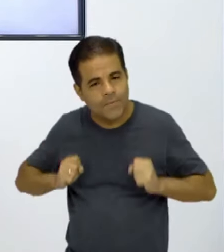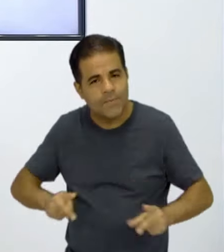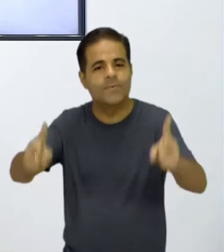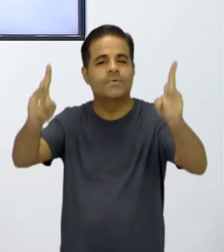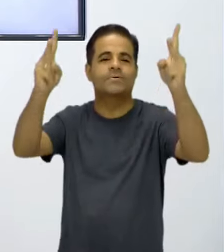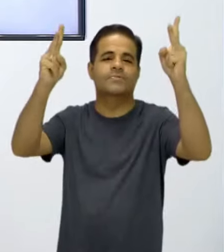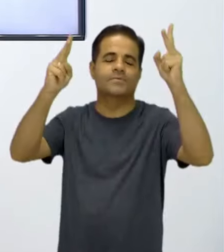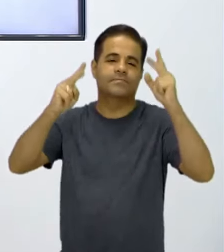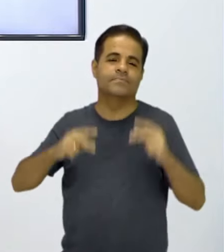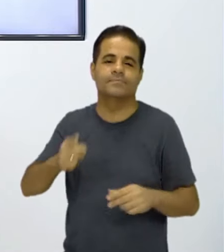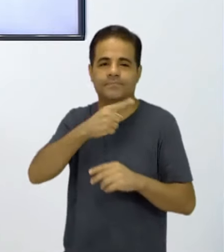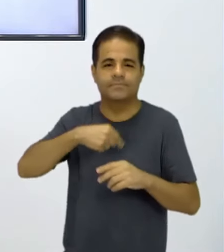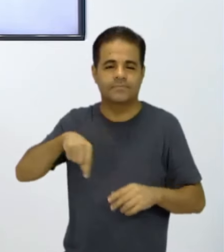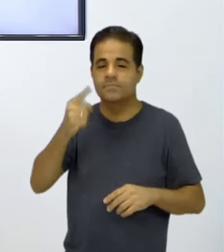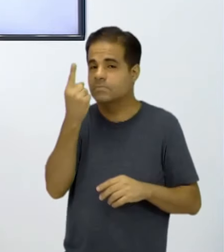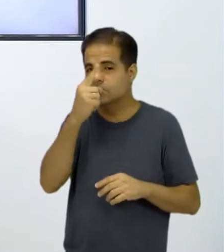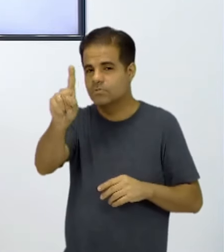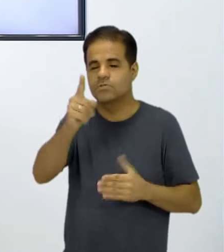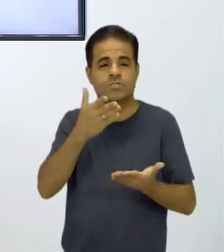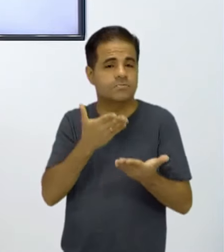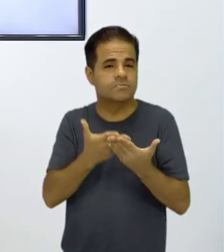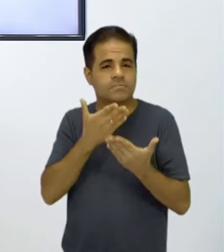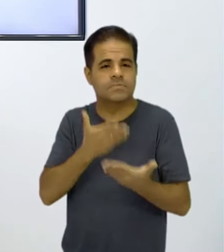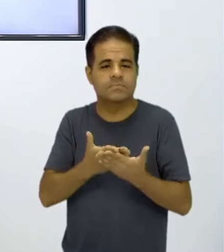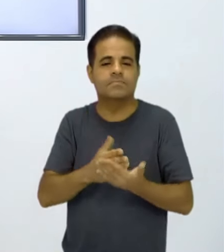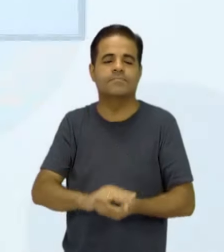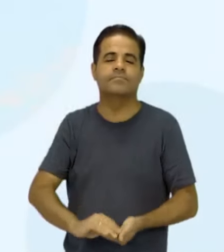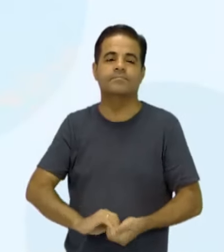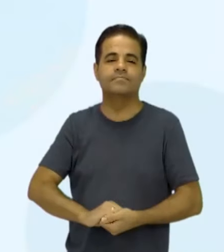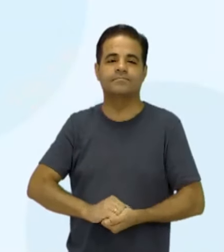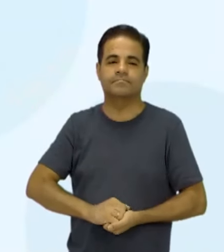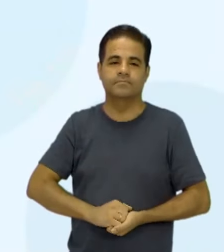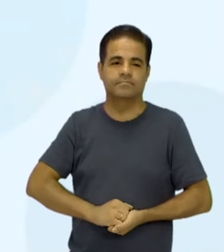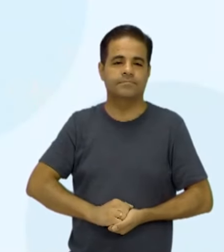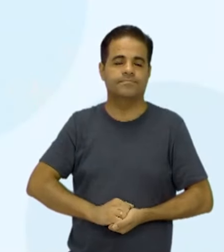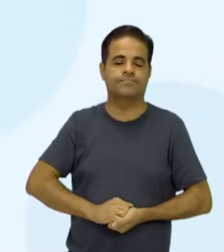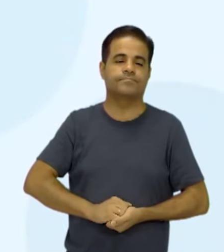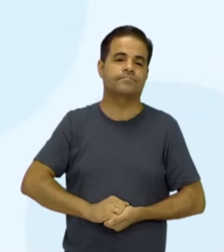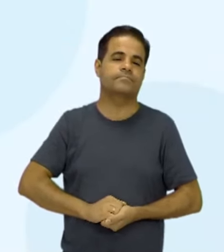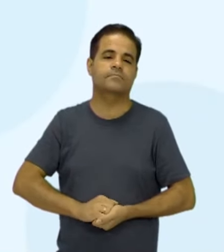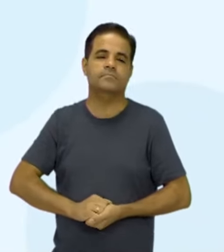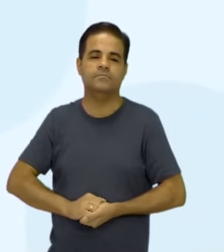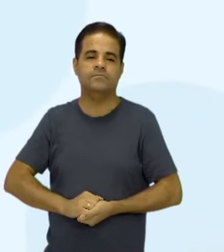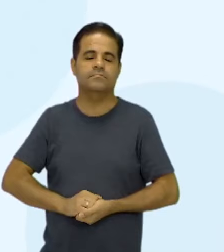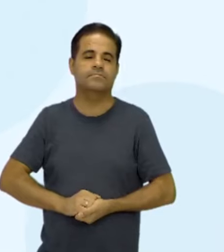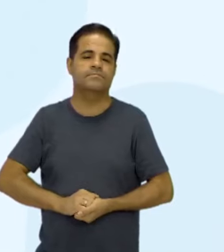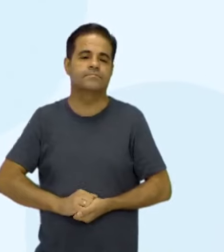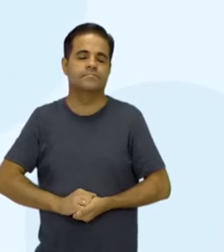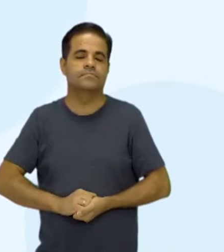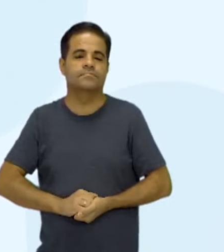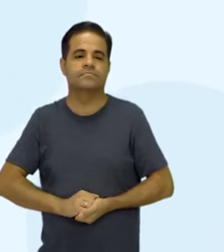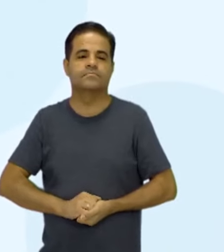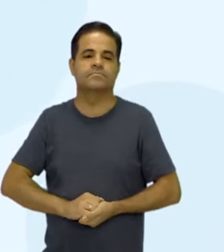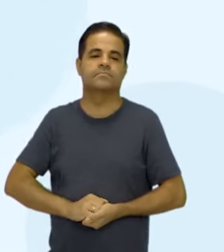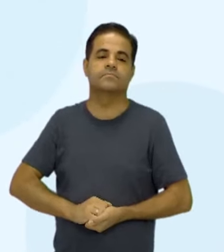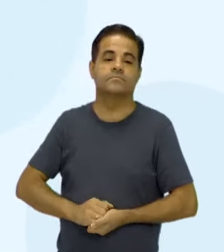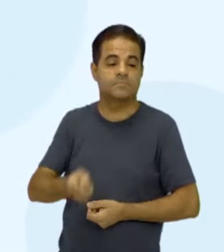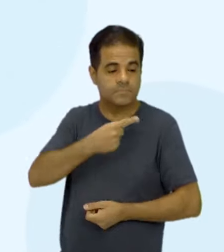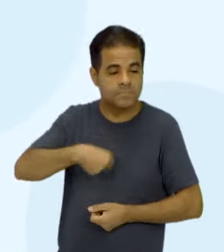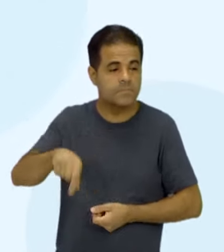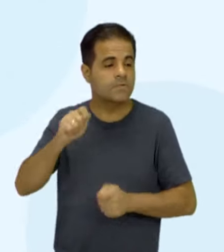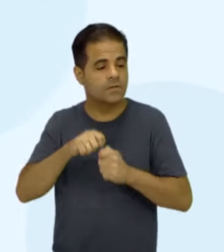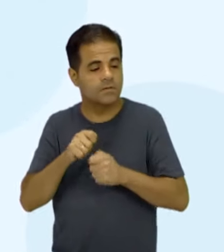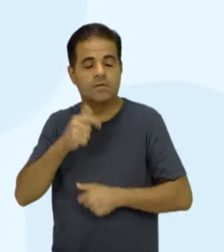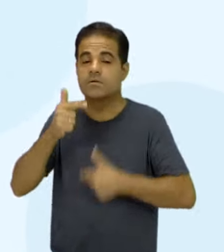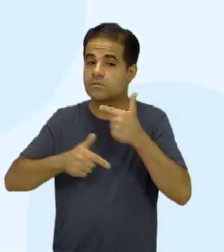falando um pouquinho da nossa última aula sou Oeste classes Whiskey in the text to understand it Android então a gente